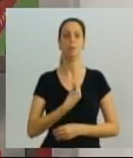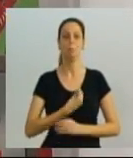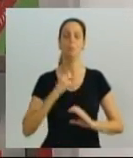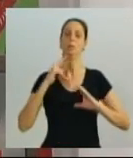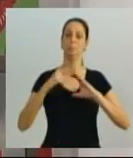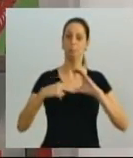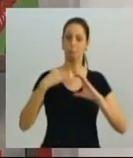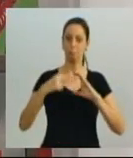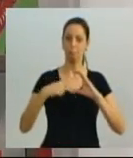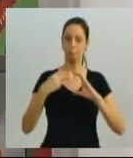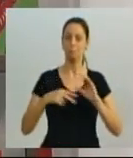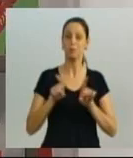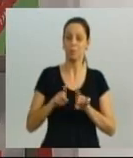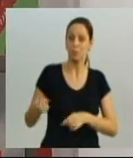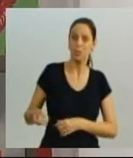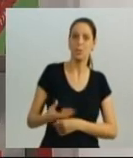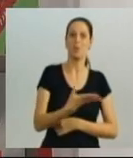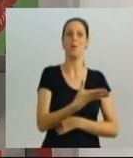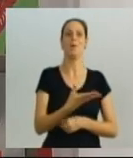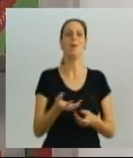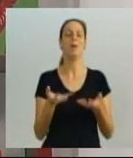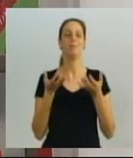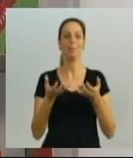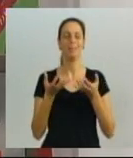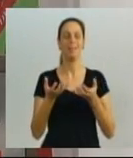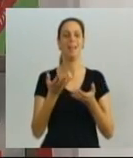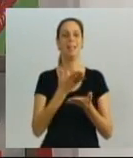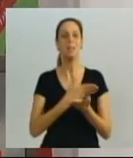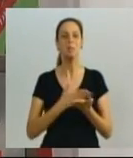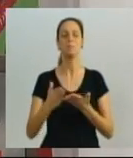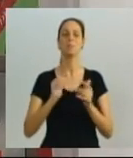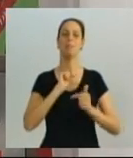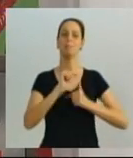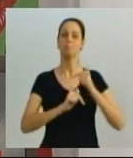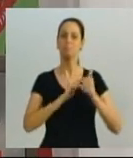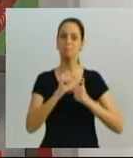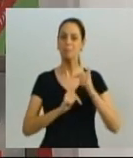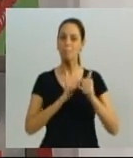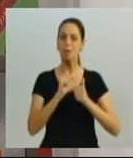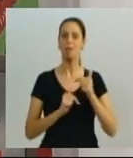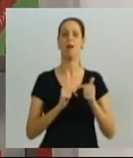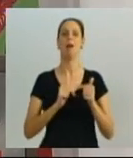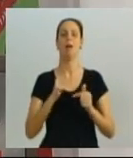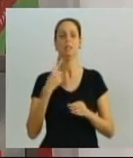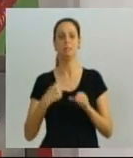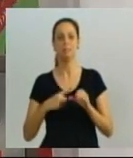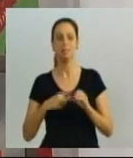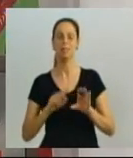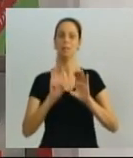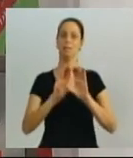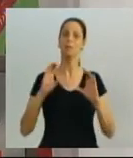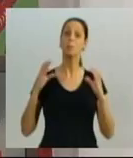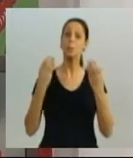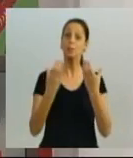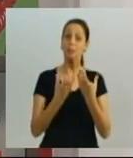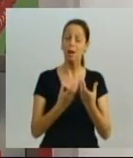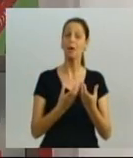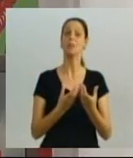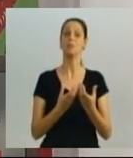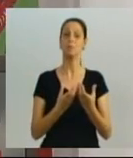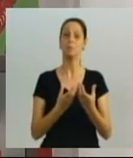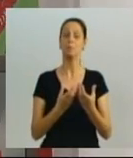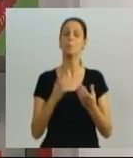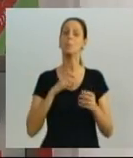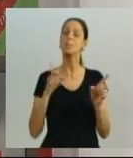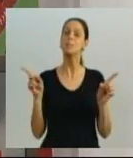Câmara de Vereadores, e os novos que querem dar a cara para bater nas cidades, nas suas comunidades, que agora, com esse tempo